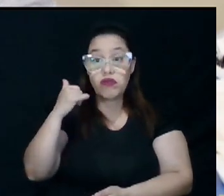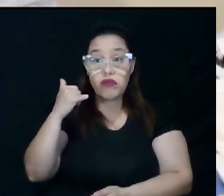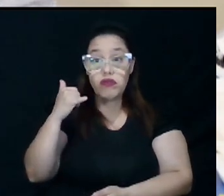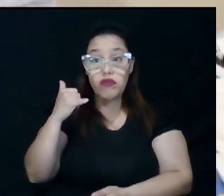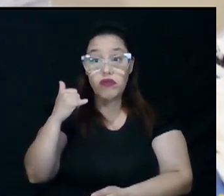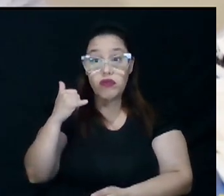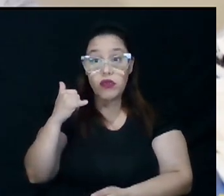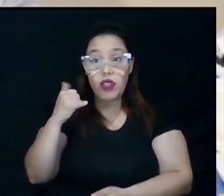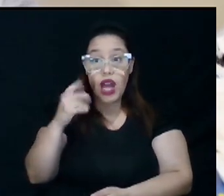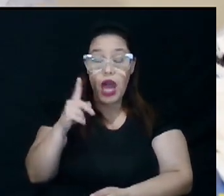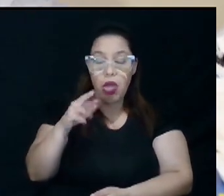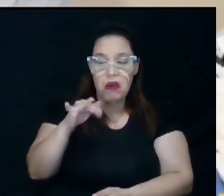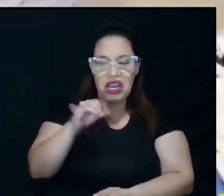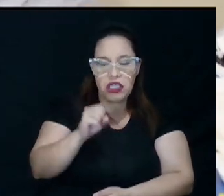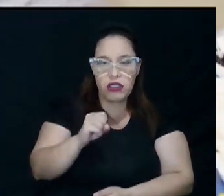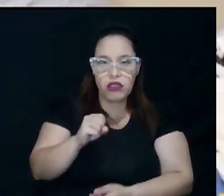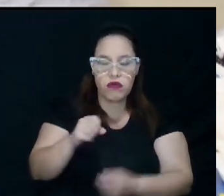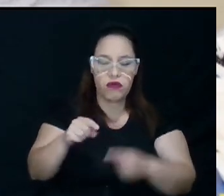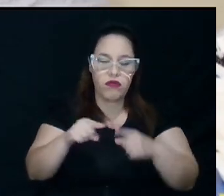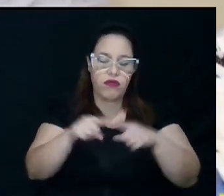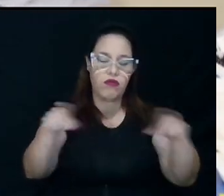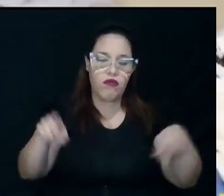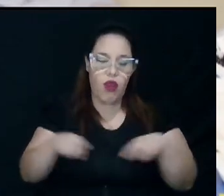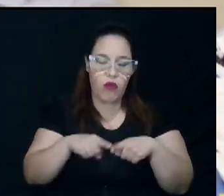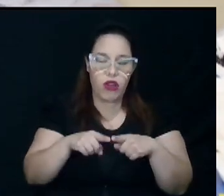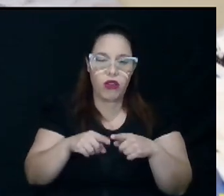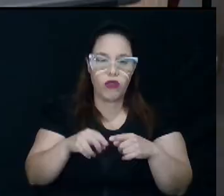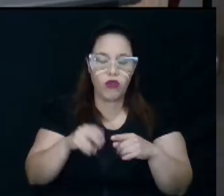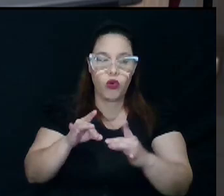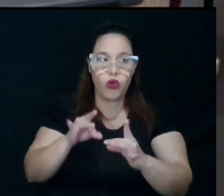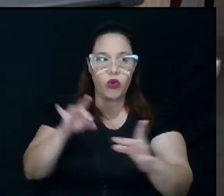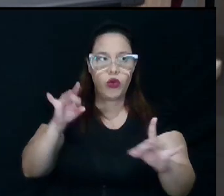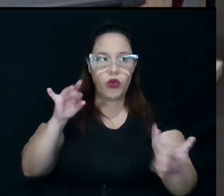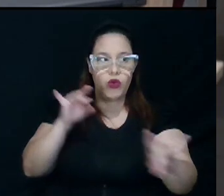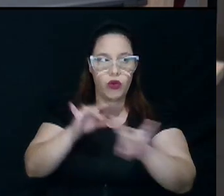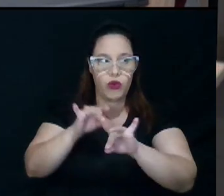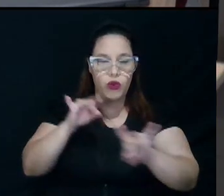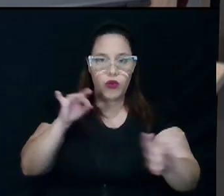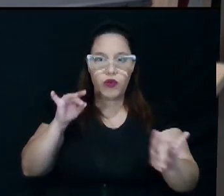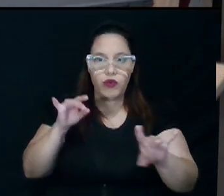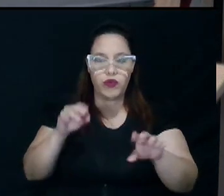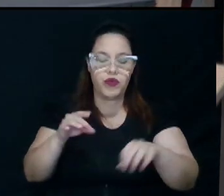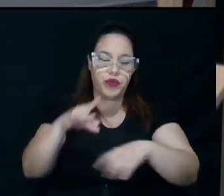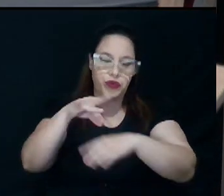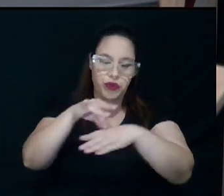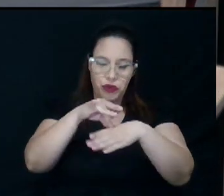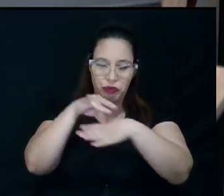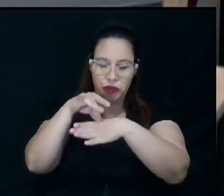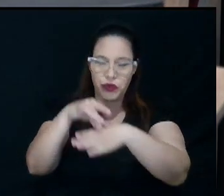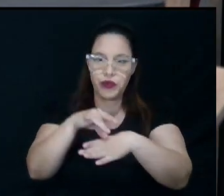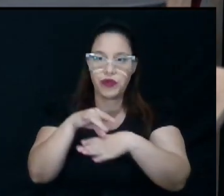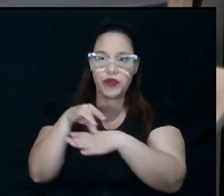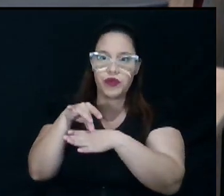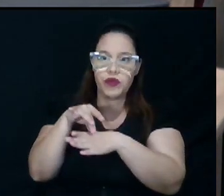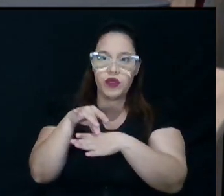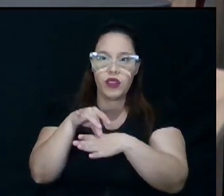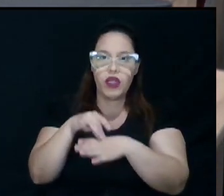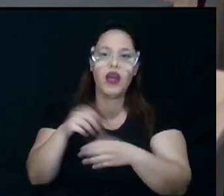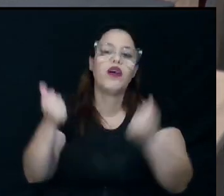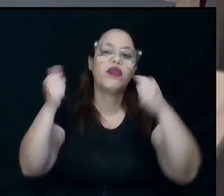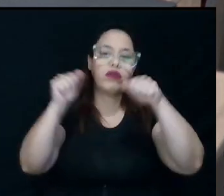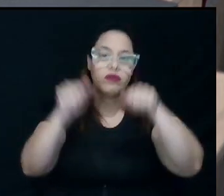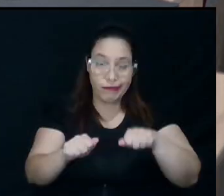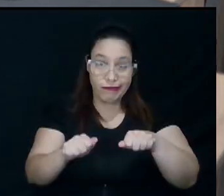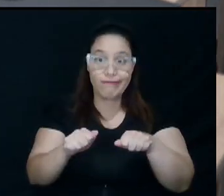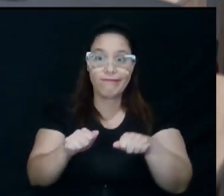laboratórios virtuais, até mesmo laboratórios físicos. Então é sempre possível, dependendo do assunto, fazer